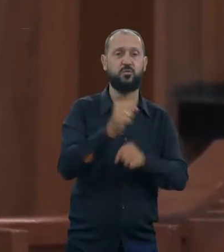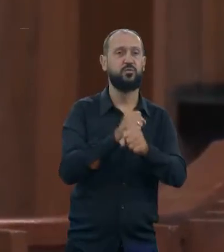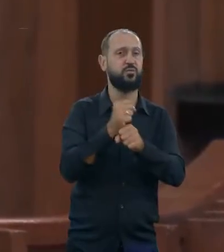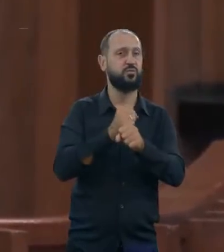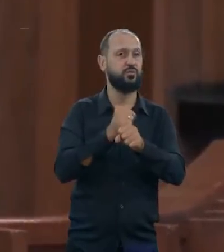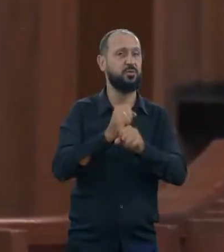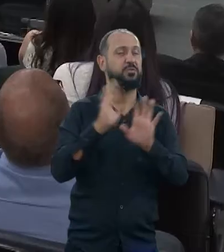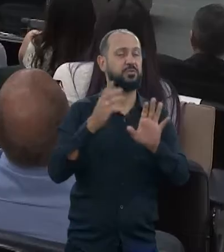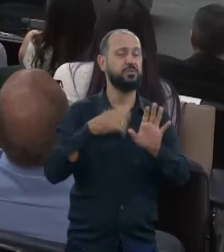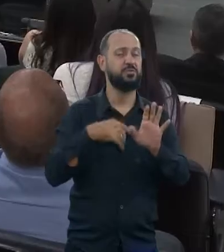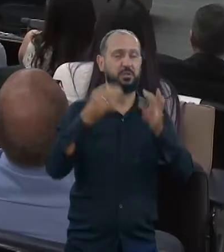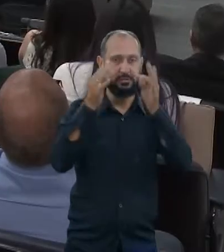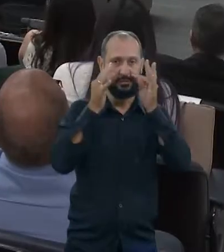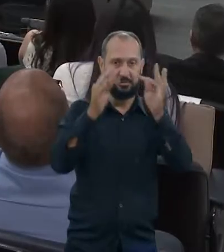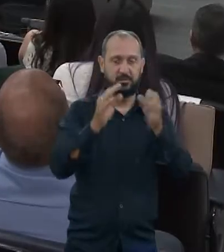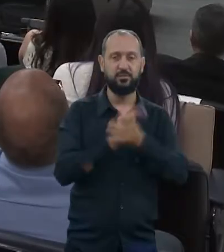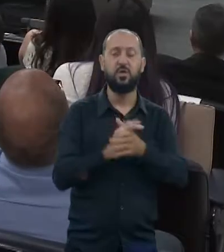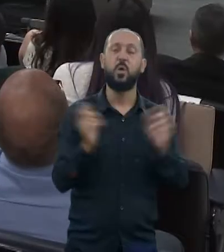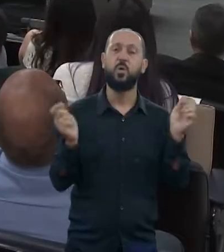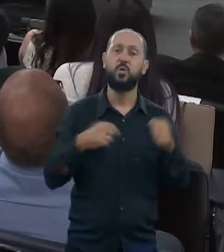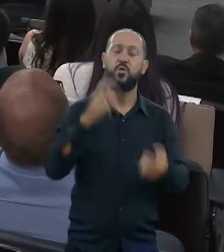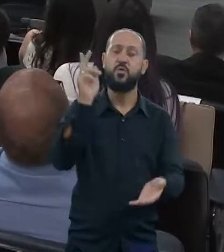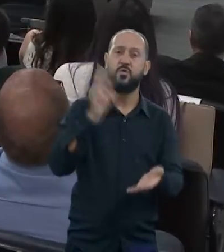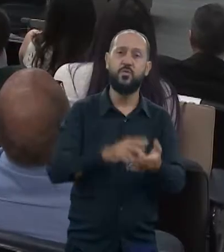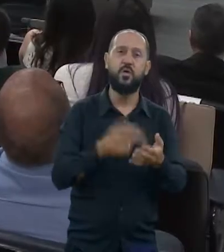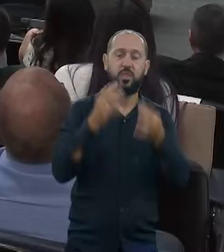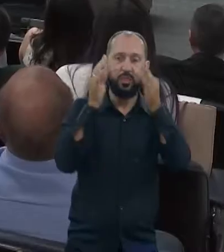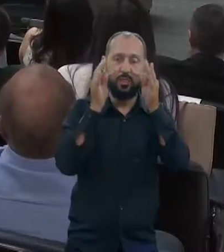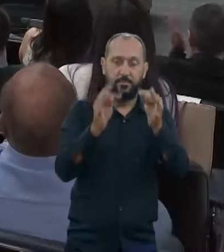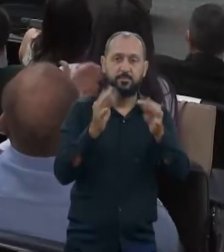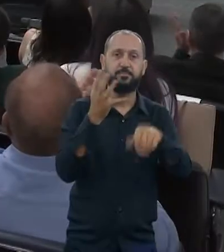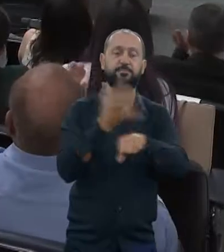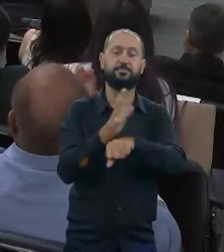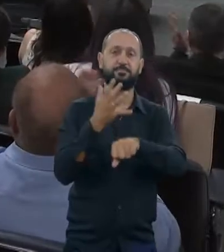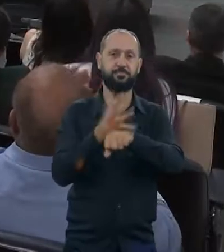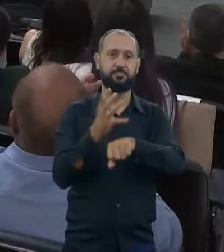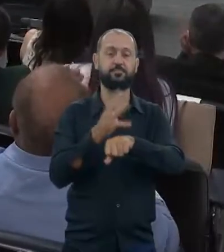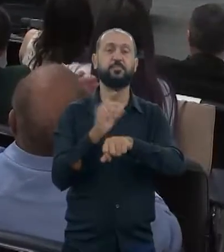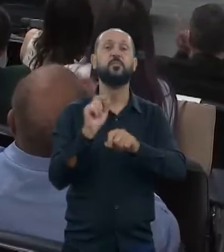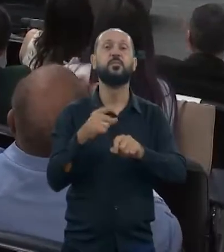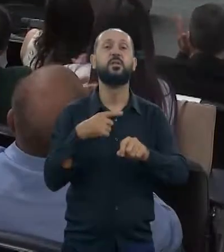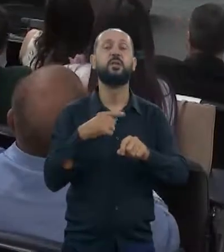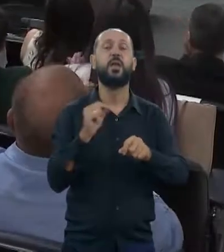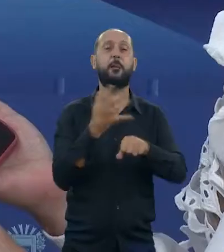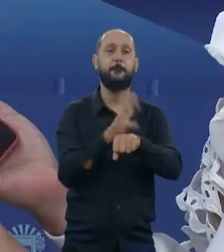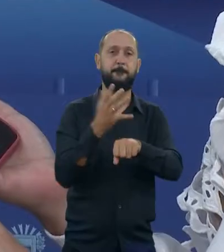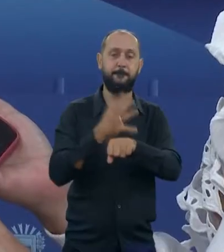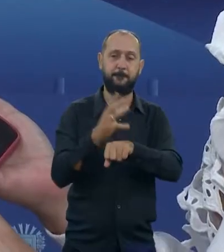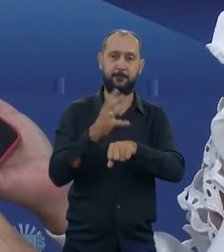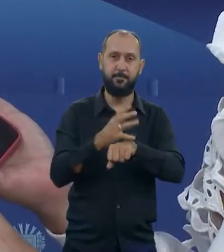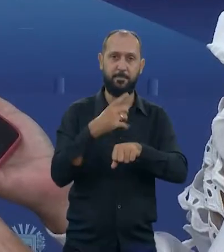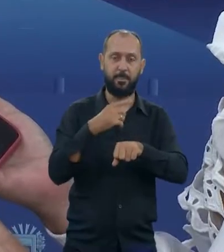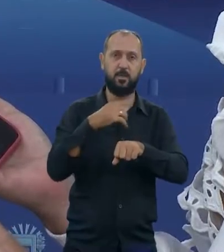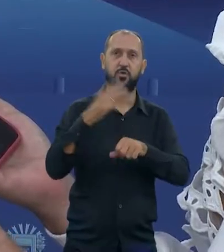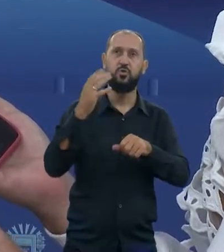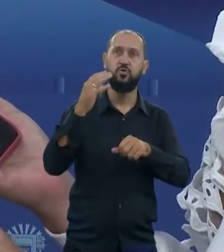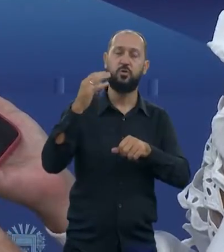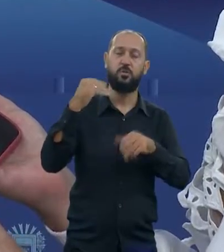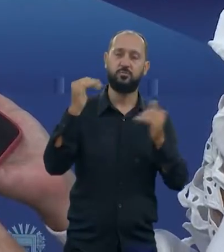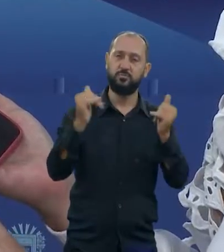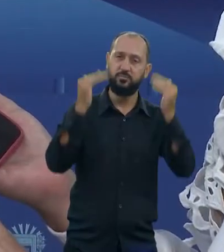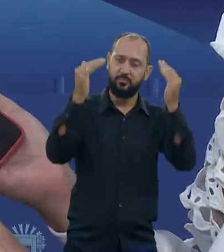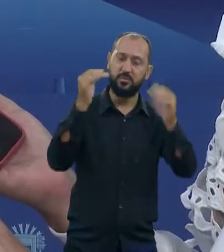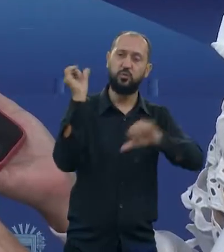arte há 29 anos e relatou o seu testemunho. Eu pude realmente testemunhar na prática o que é praticar os